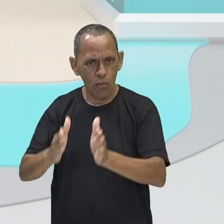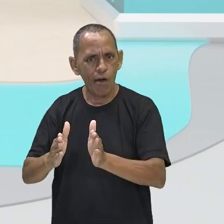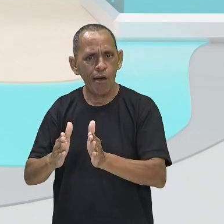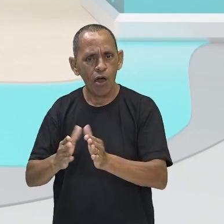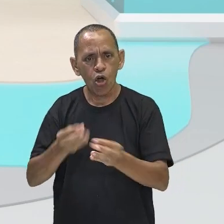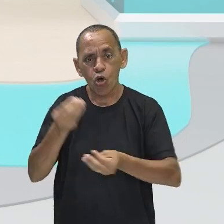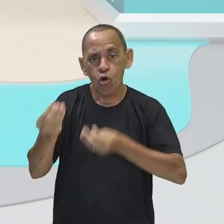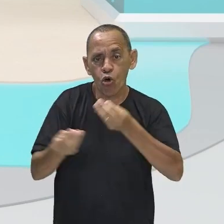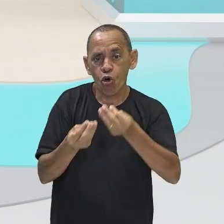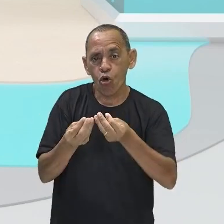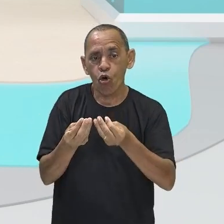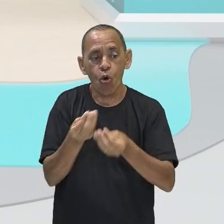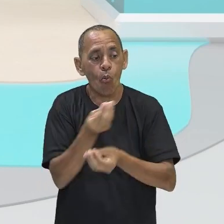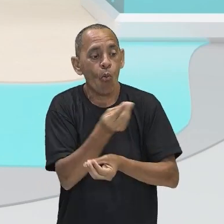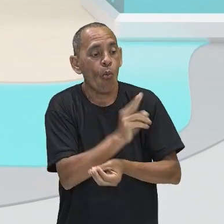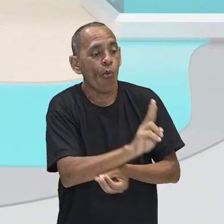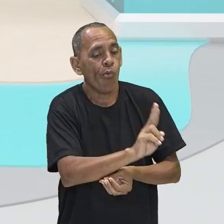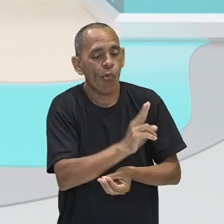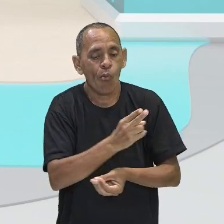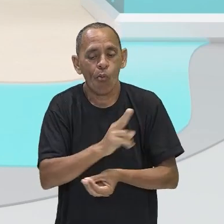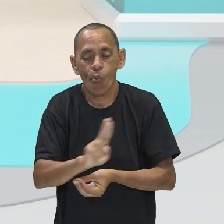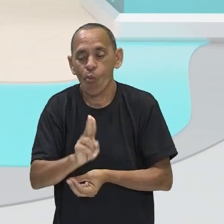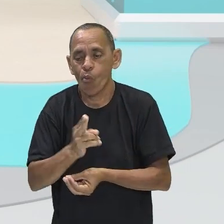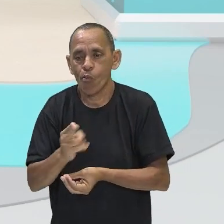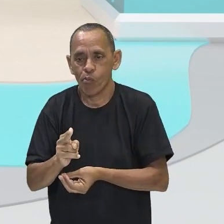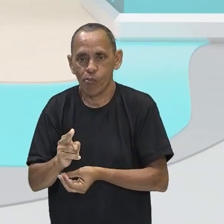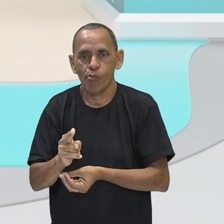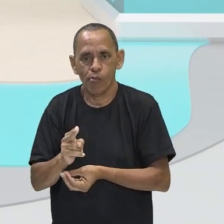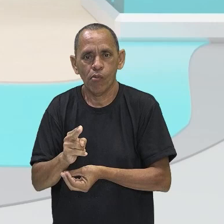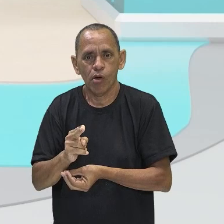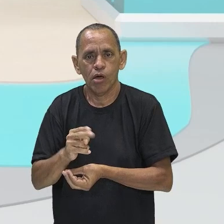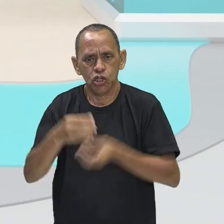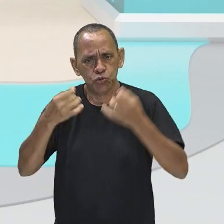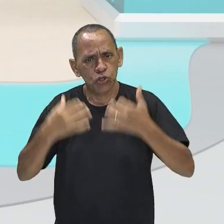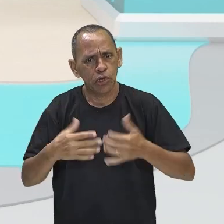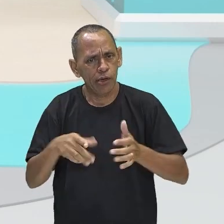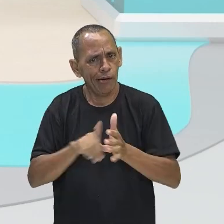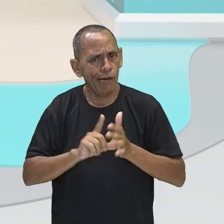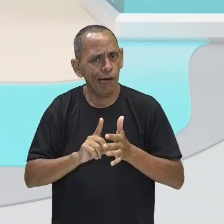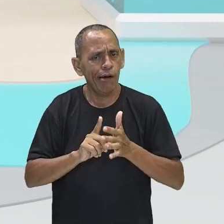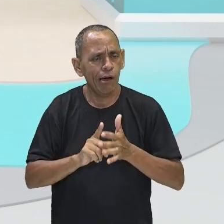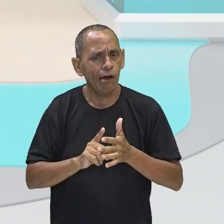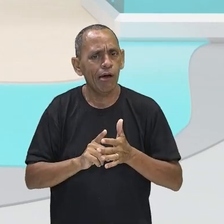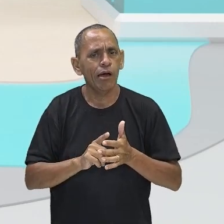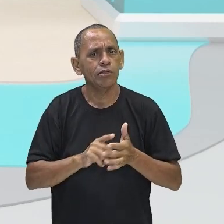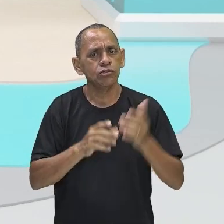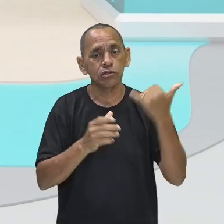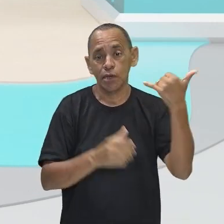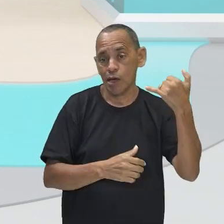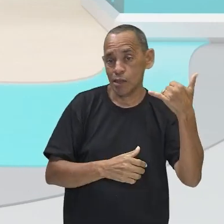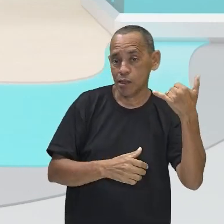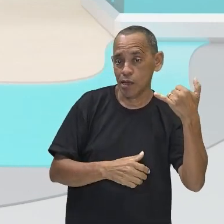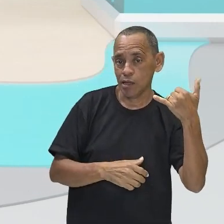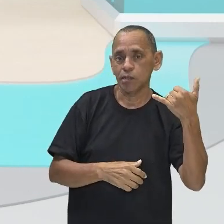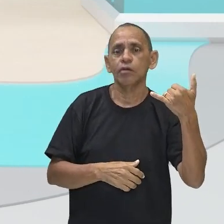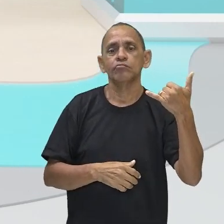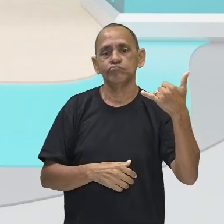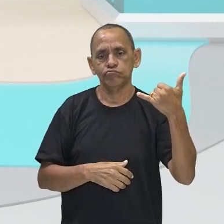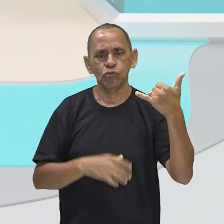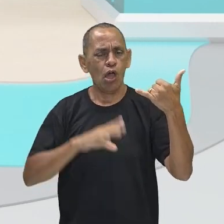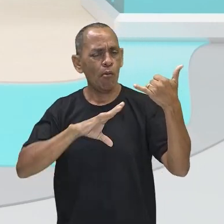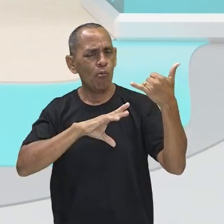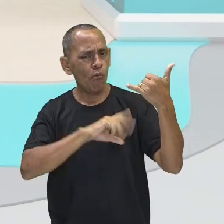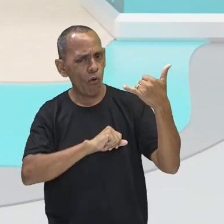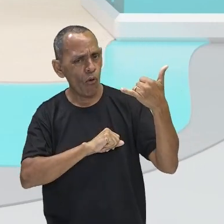objetos. Falei aqui, caneta, Mário, de Nancy, Amor, paixão, ódio, muito